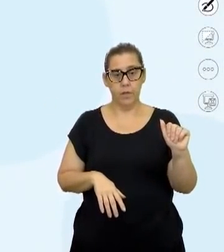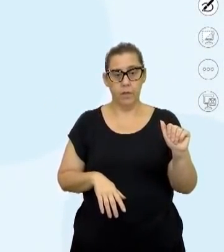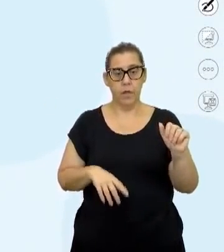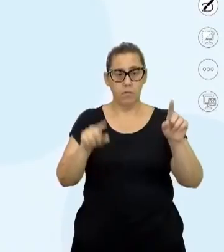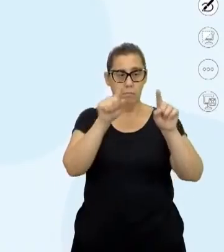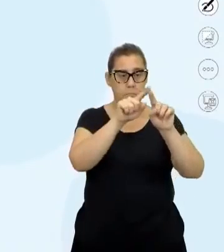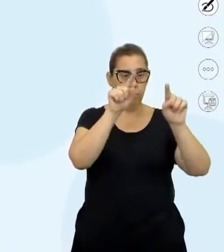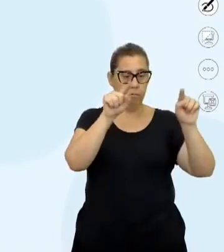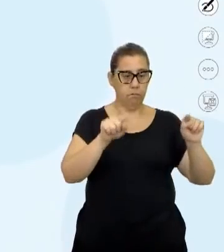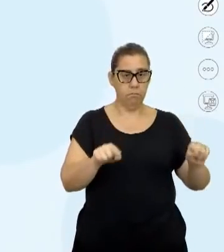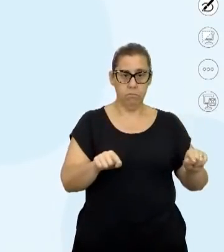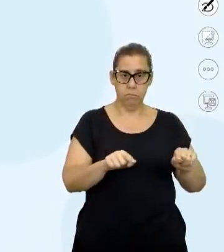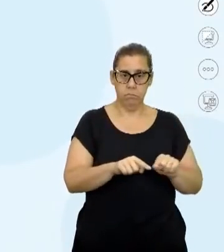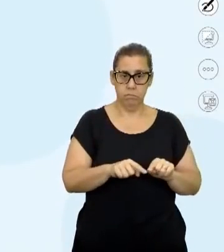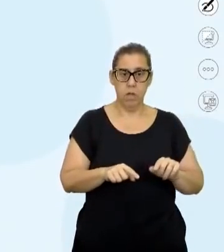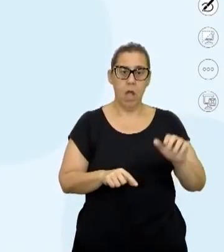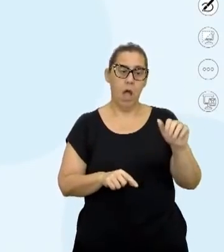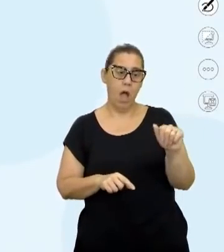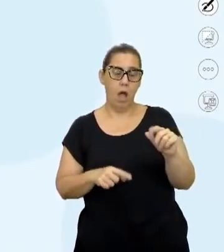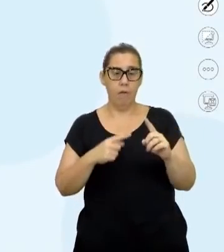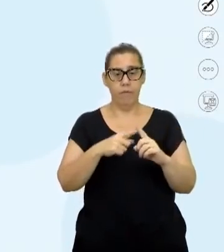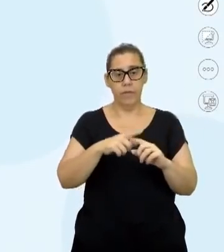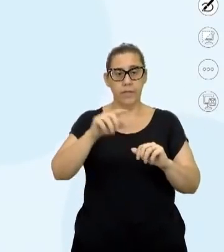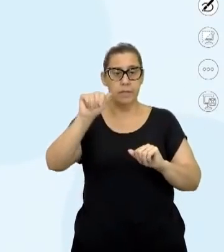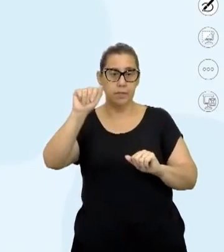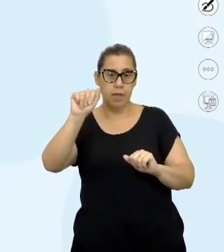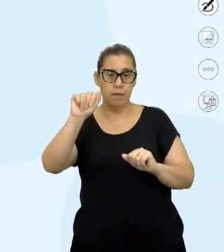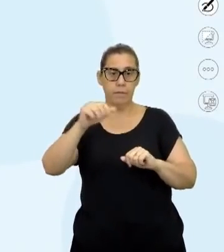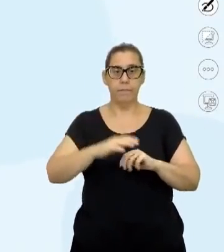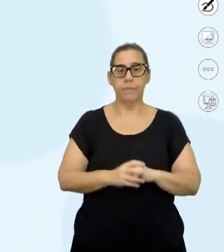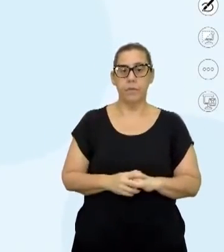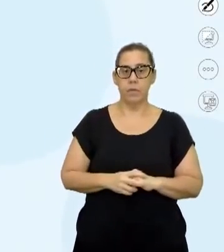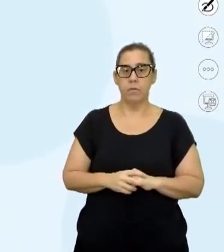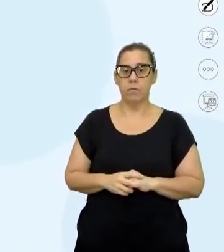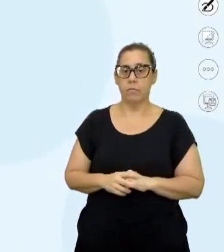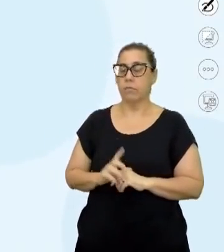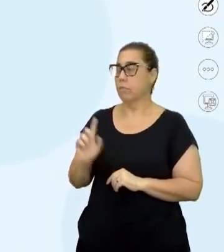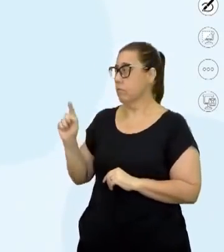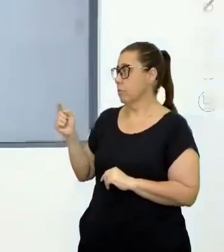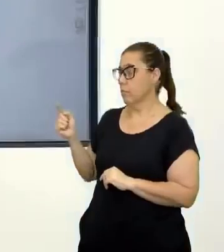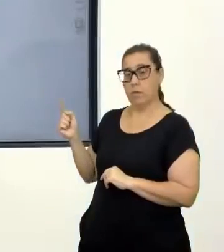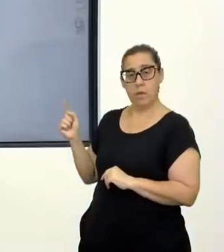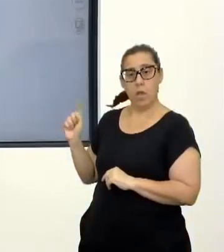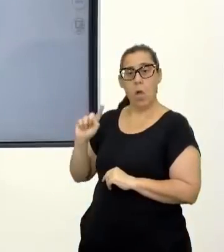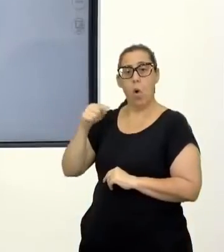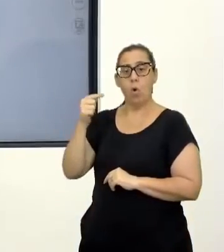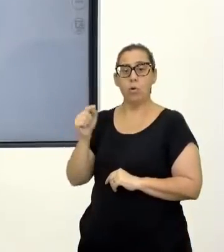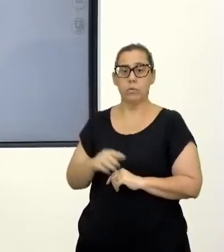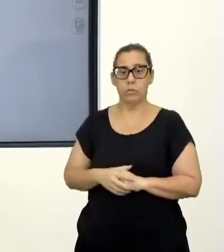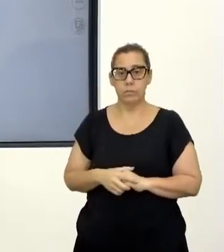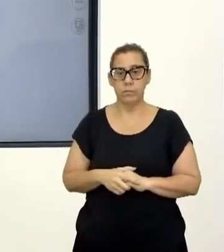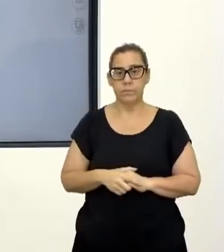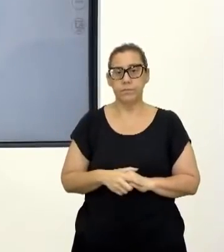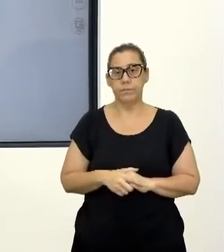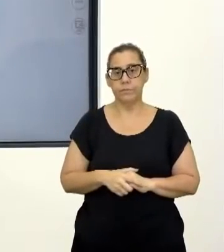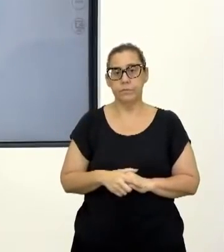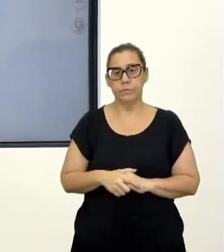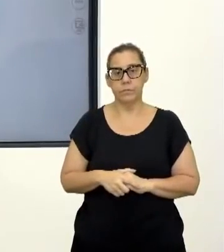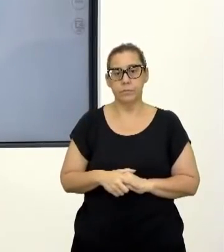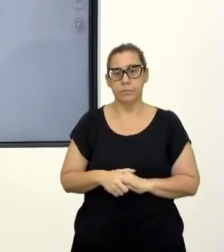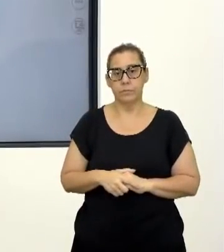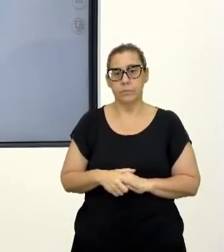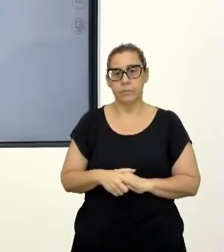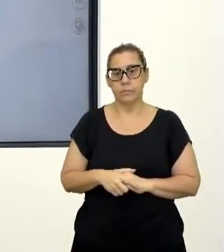não é isso? É o A quadrado. Quando eu olhar para esta peça, é o outro quadradinho. Esse quadradinho menor aqui, a gente